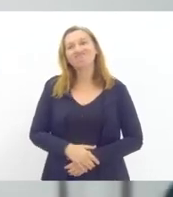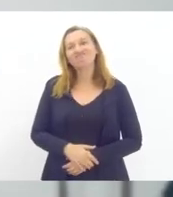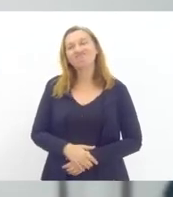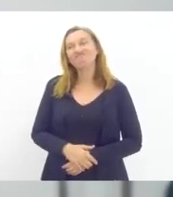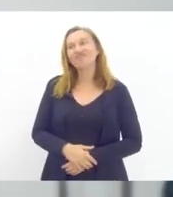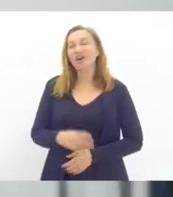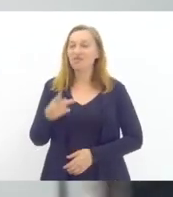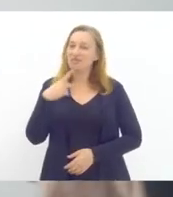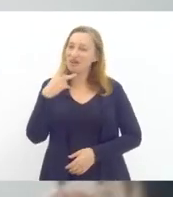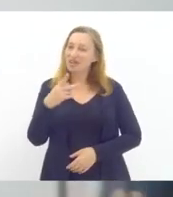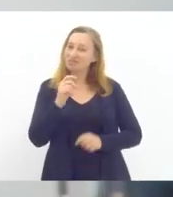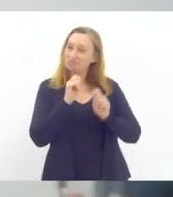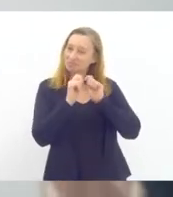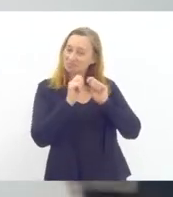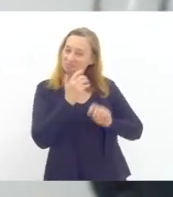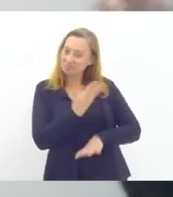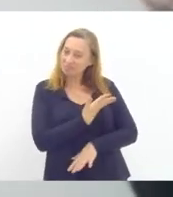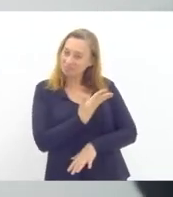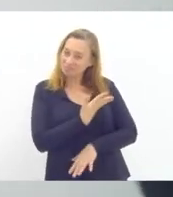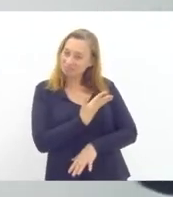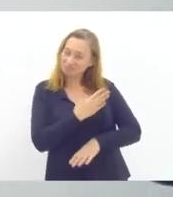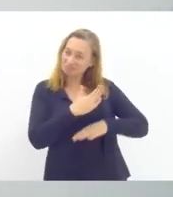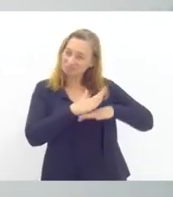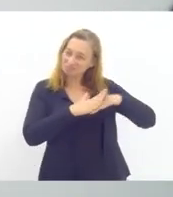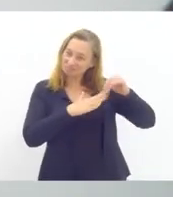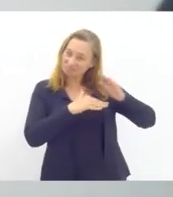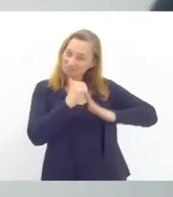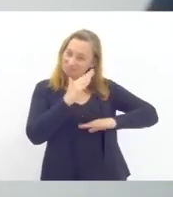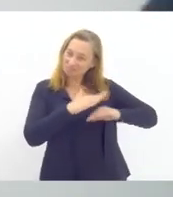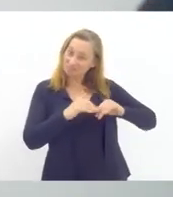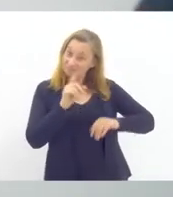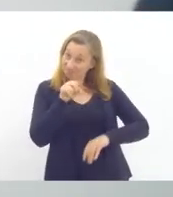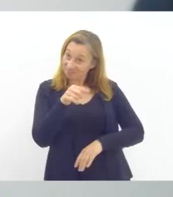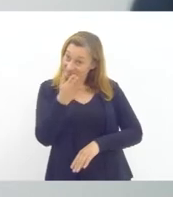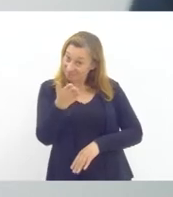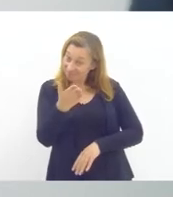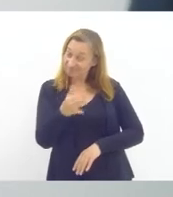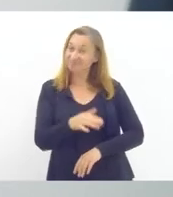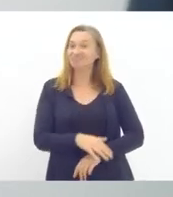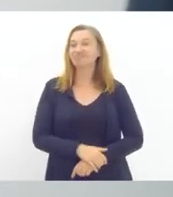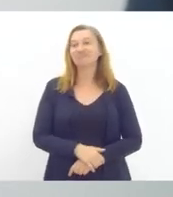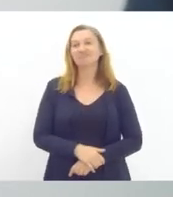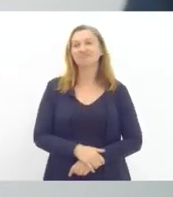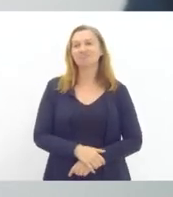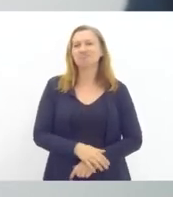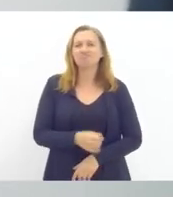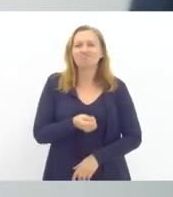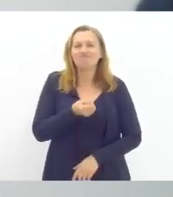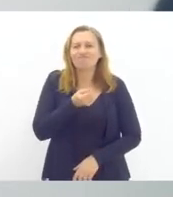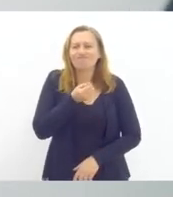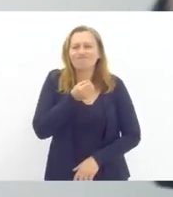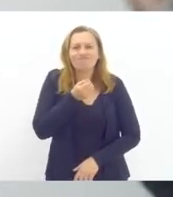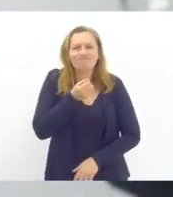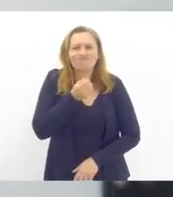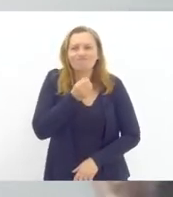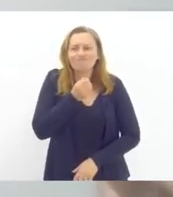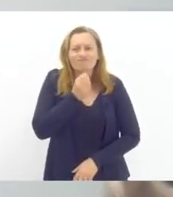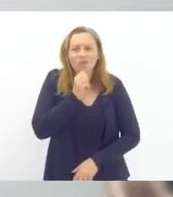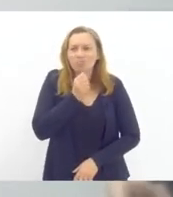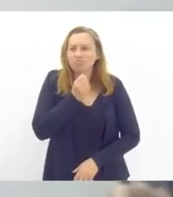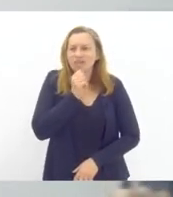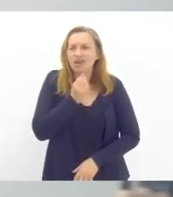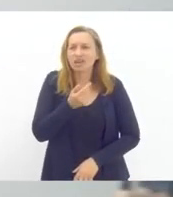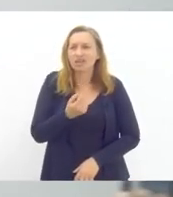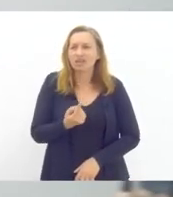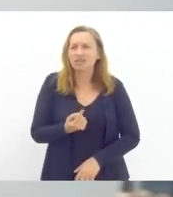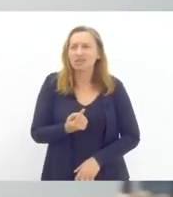com a jornalista minha colega de profissão não é isso Laranjeira não existe ninguém que não goste